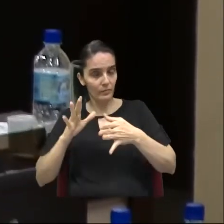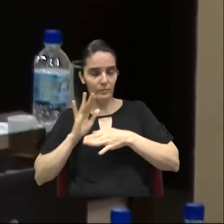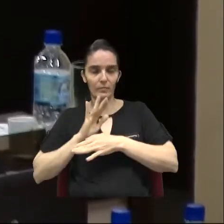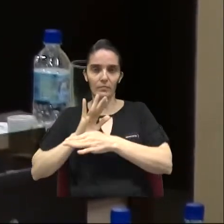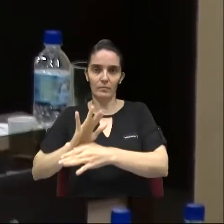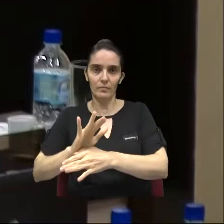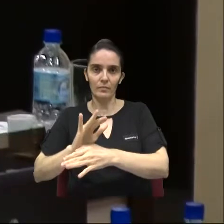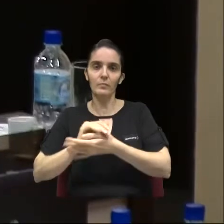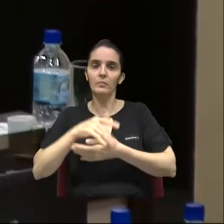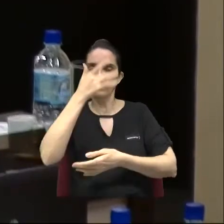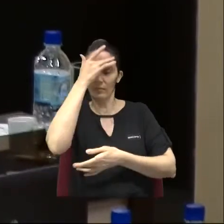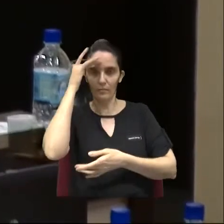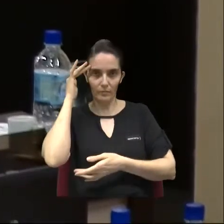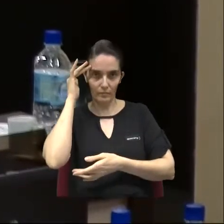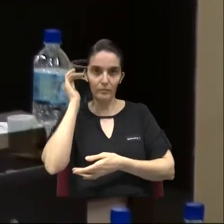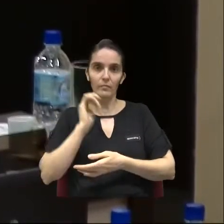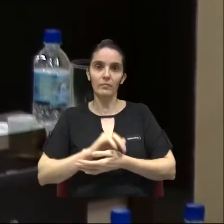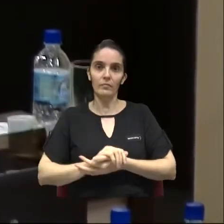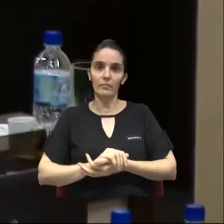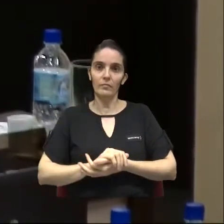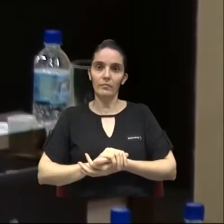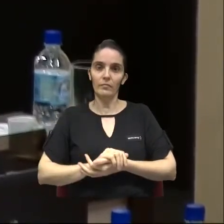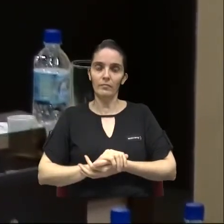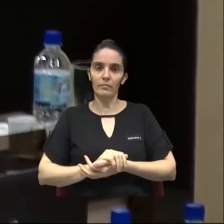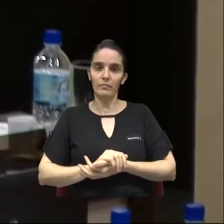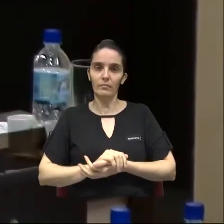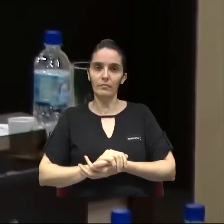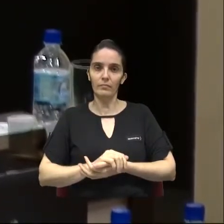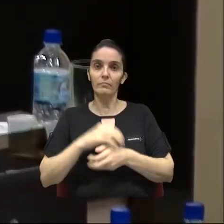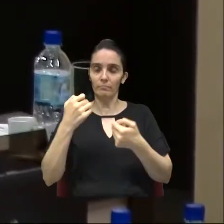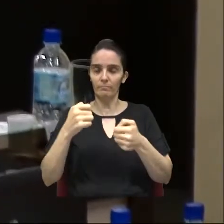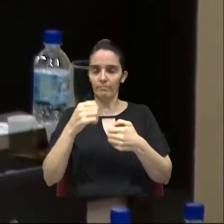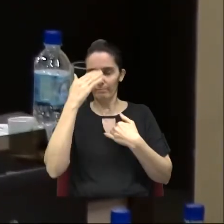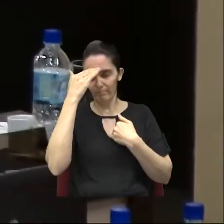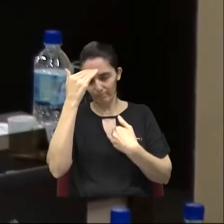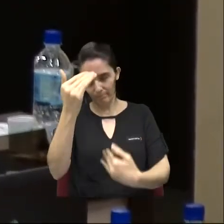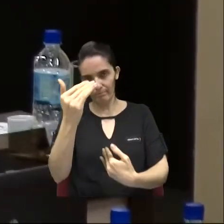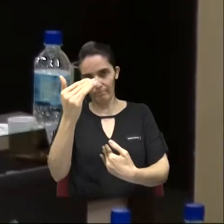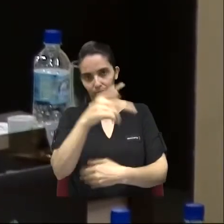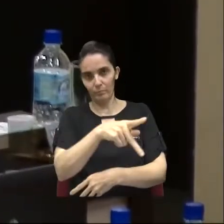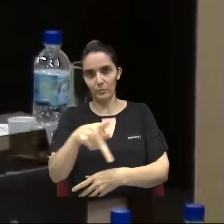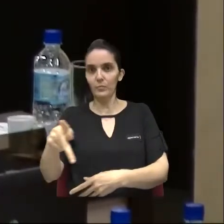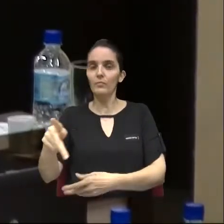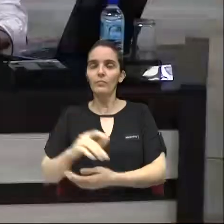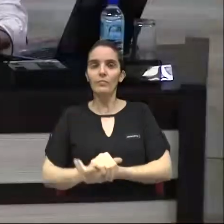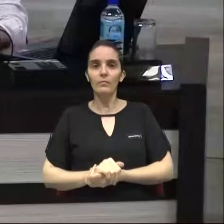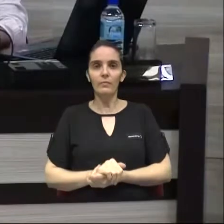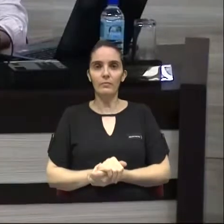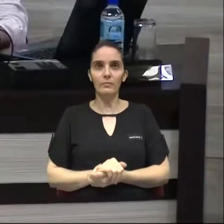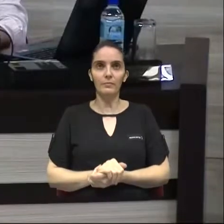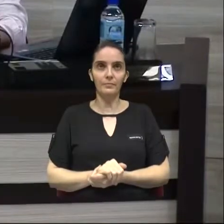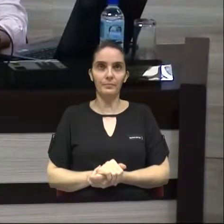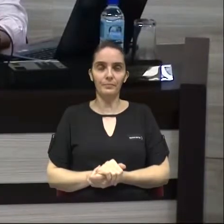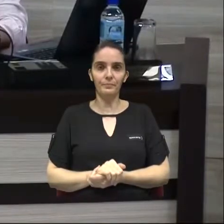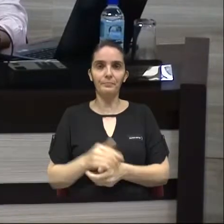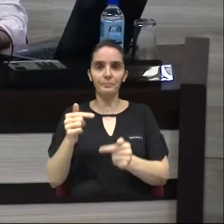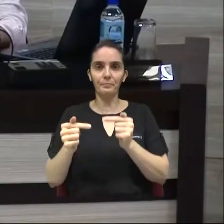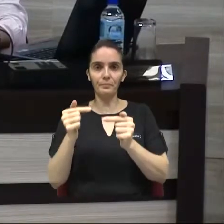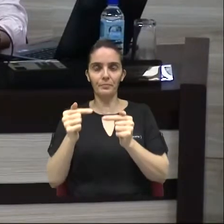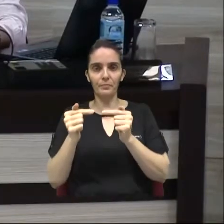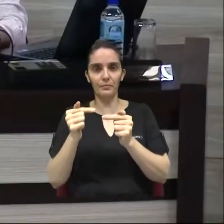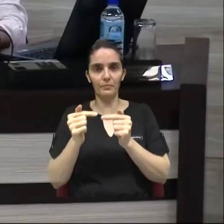a vida das pessoas que venham a precisar. Muito obrigada, senhor presidente. Continua em